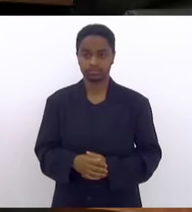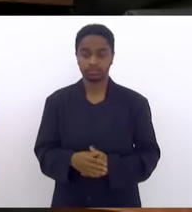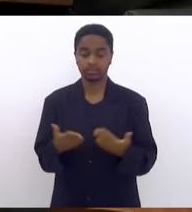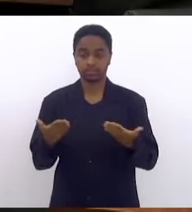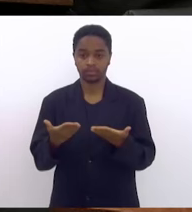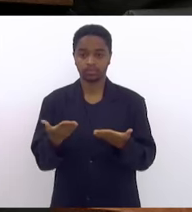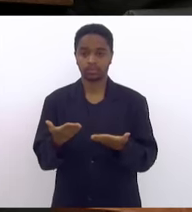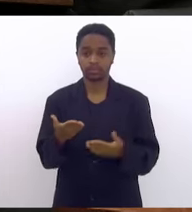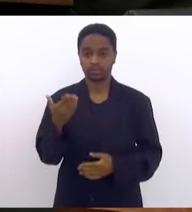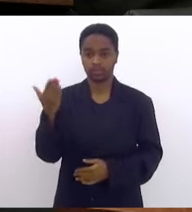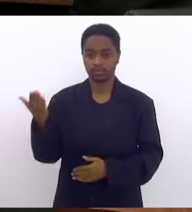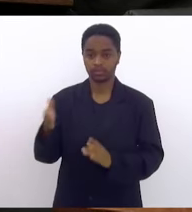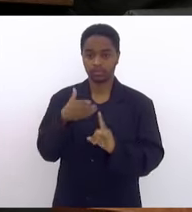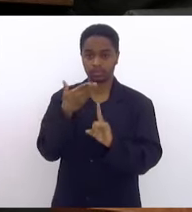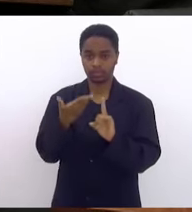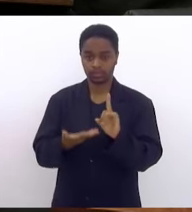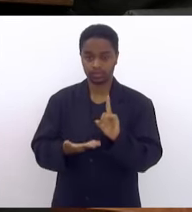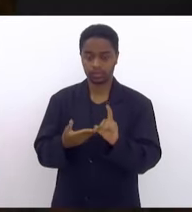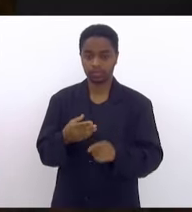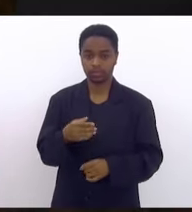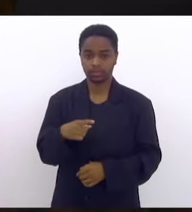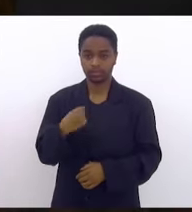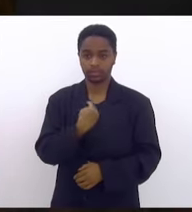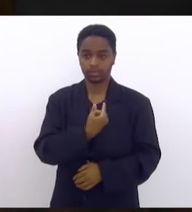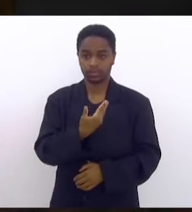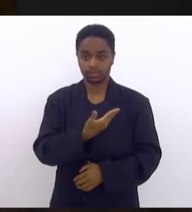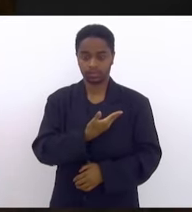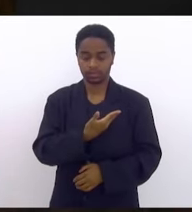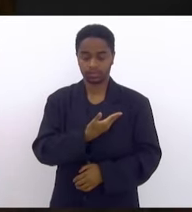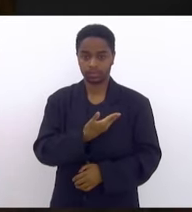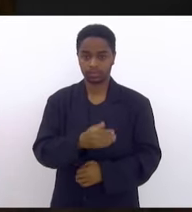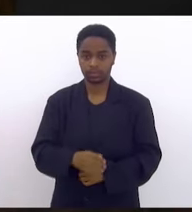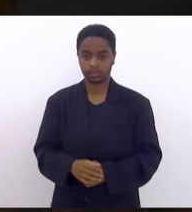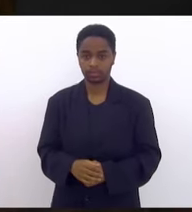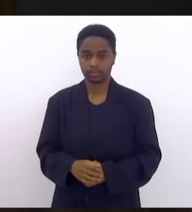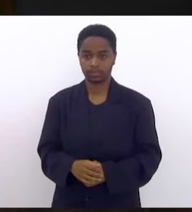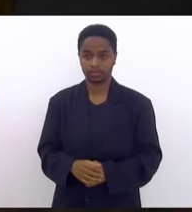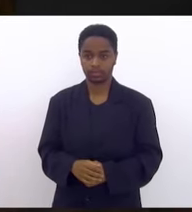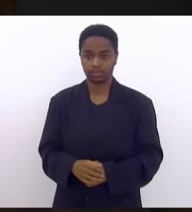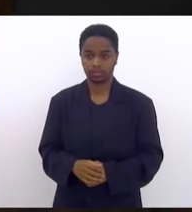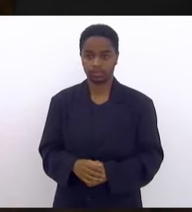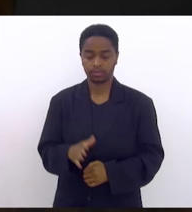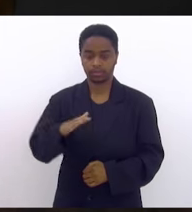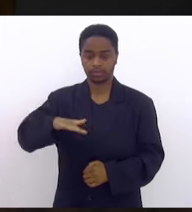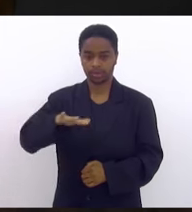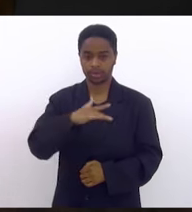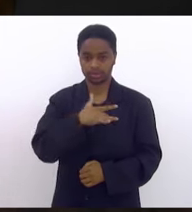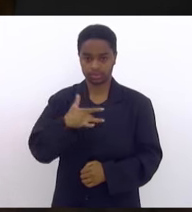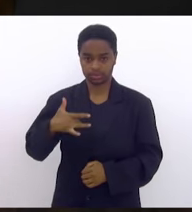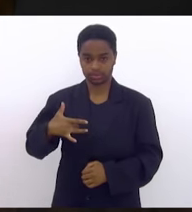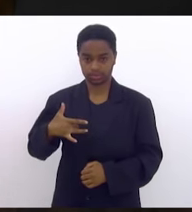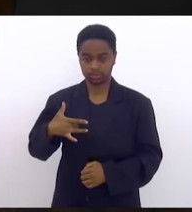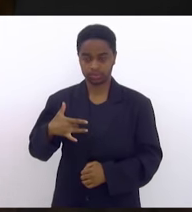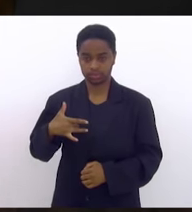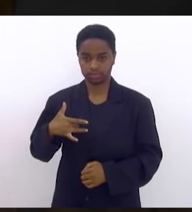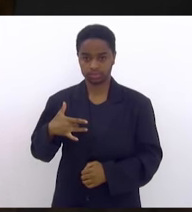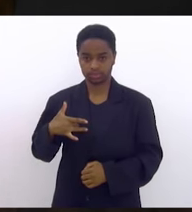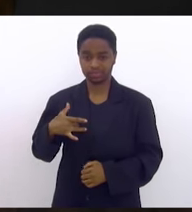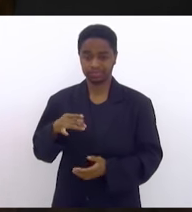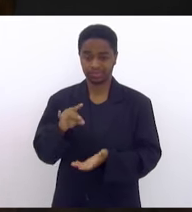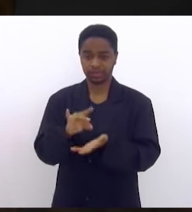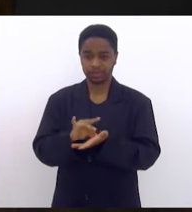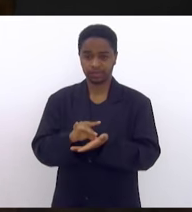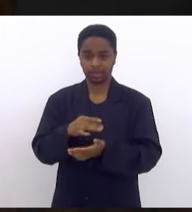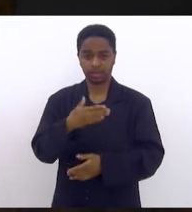Próximo agraciado é o nosso amigo da área da saúde, um amigo que, na